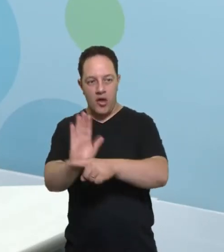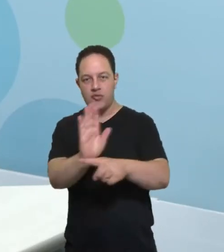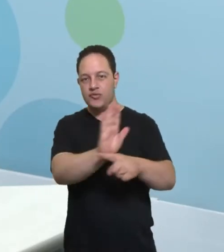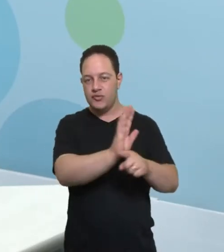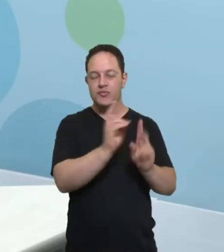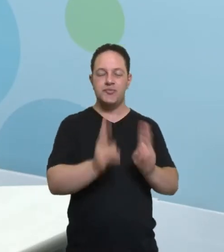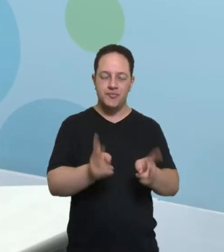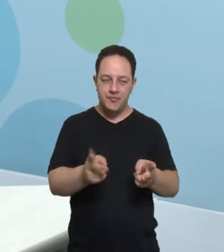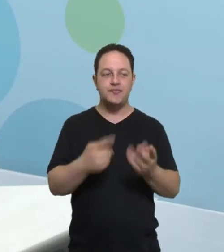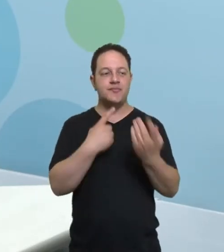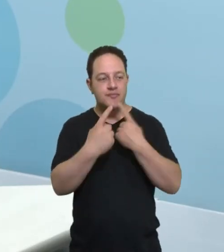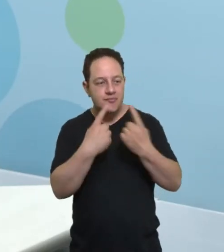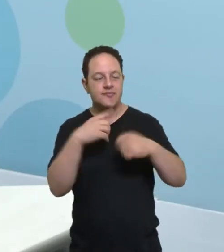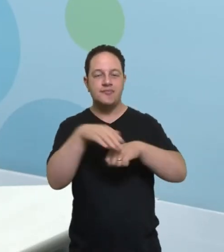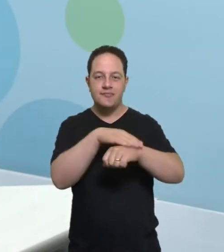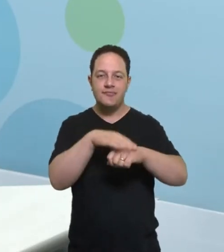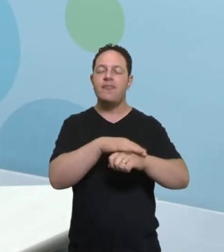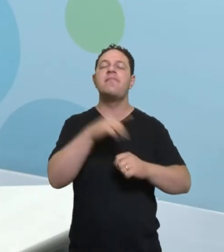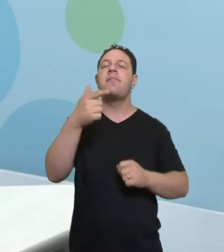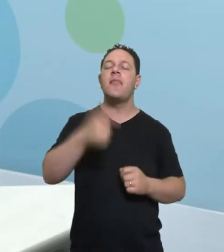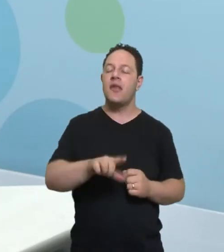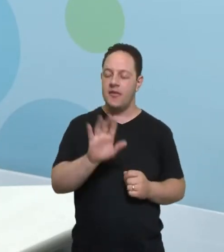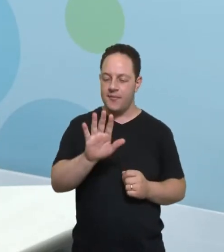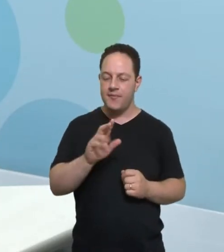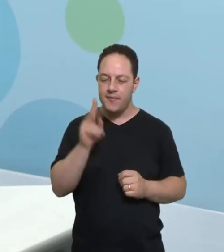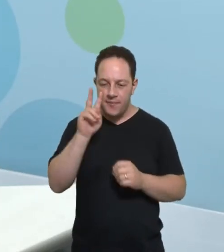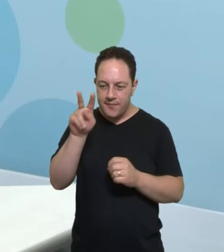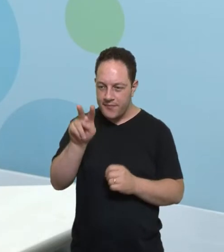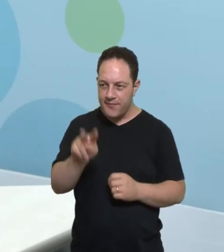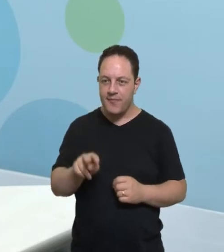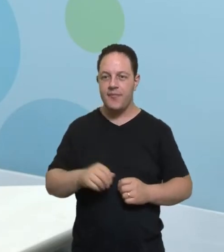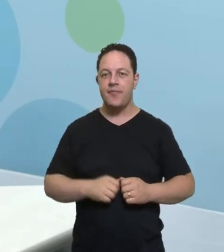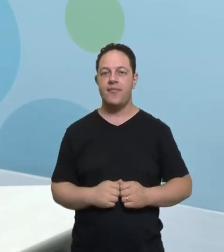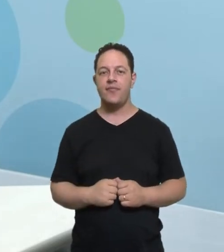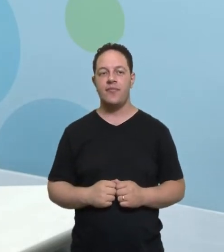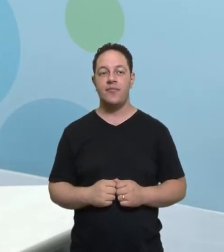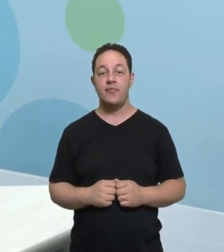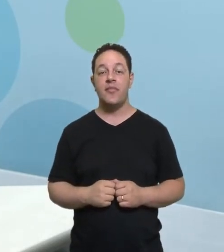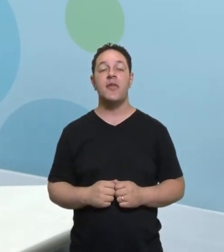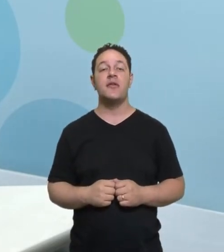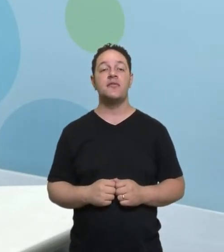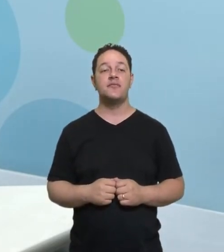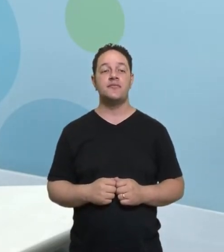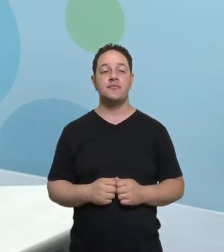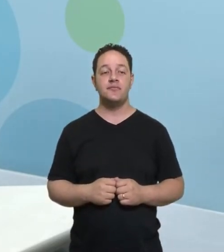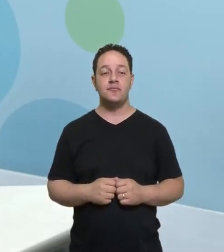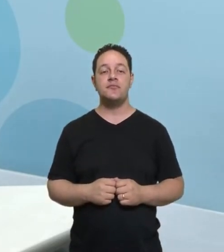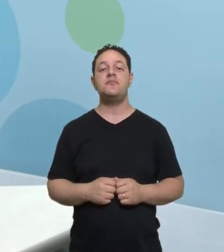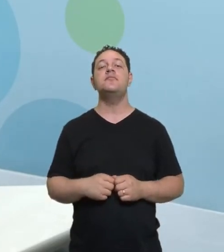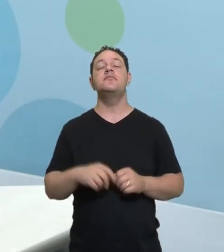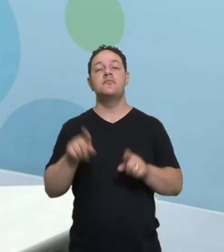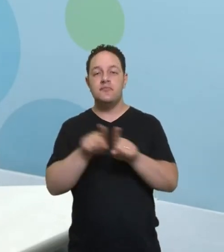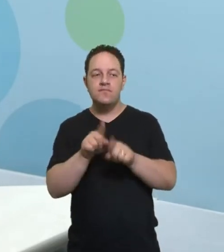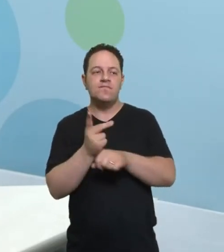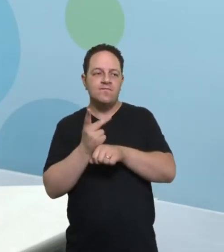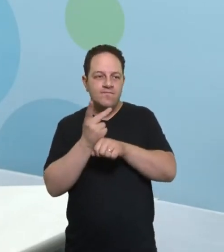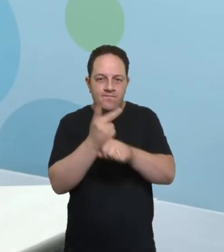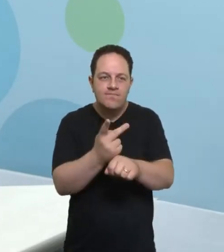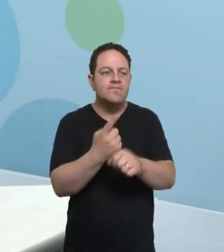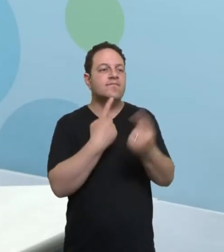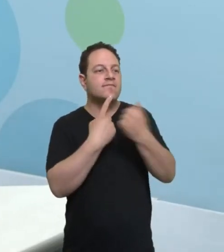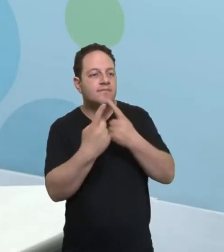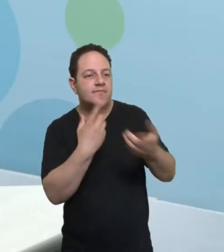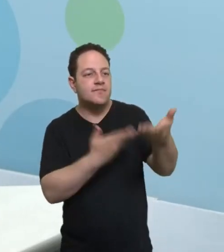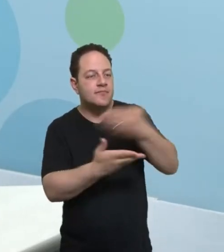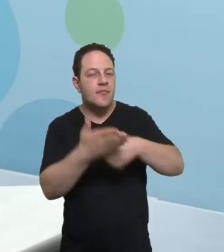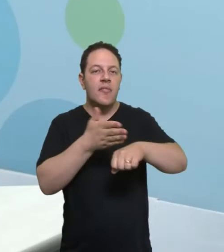um ver quem mais a busca ativa e interações participativas foi